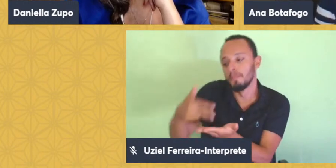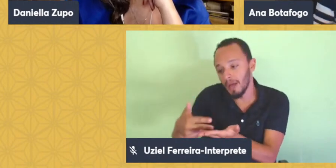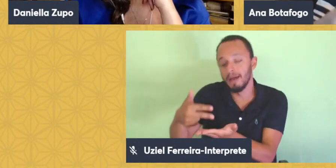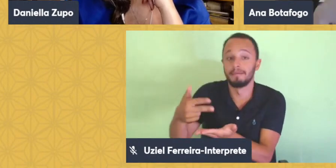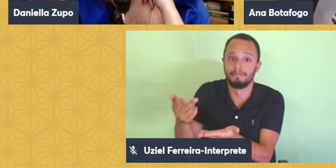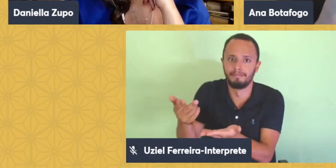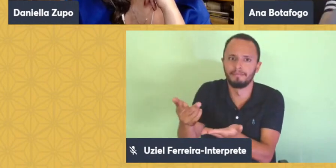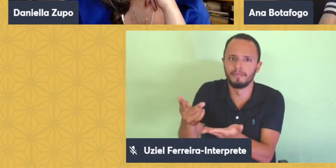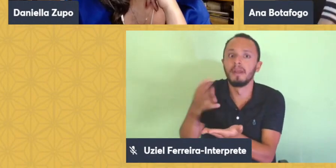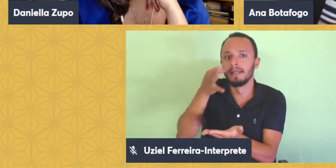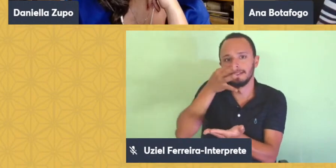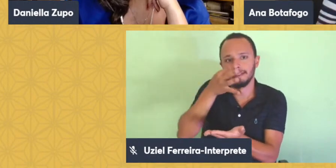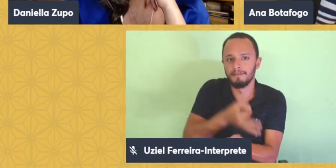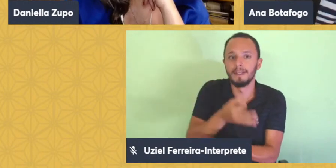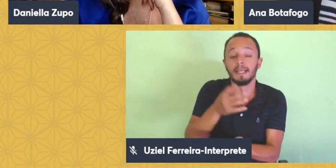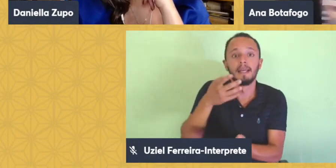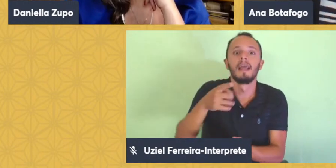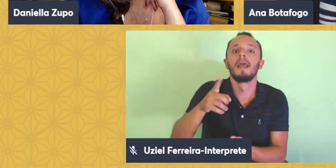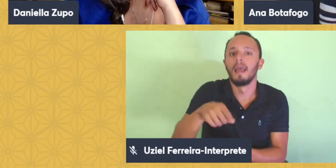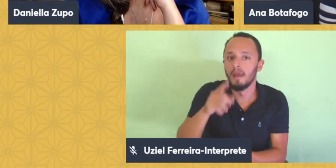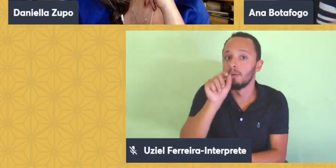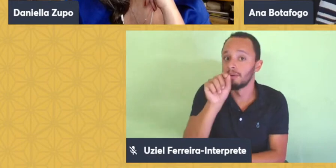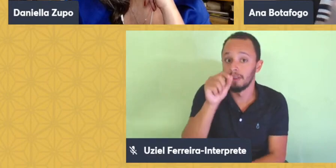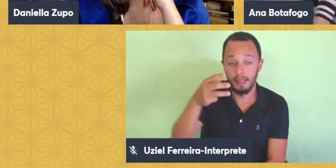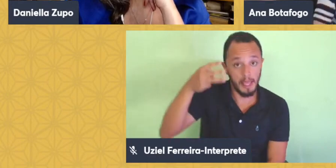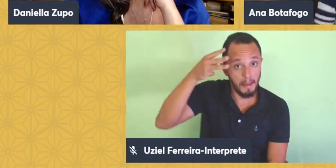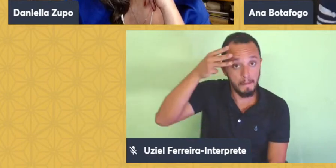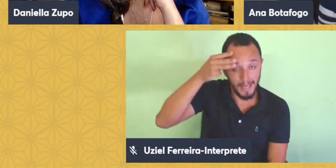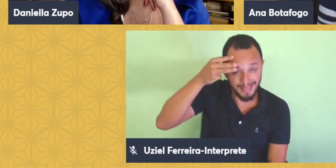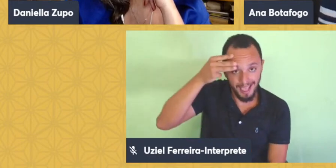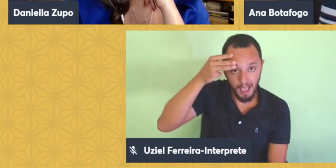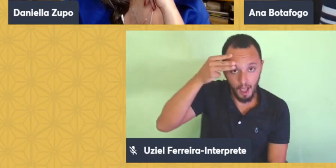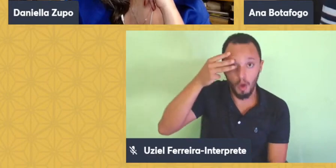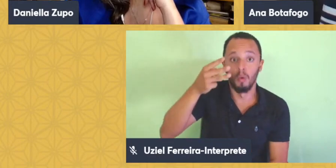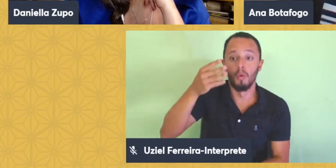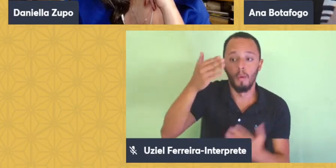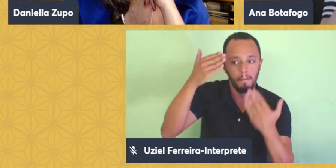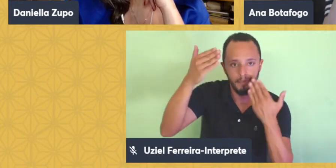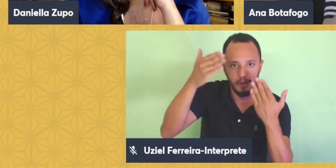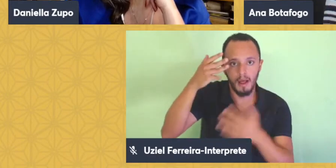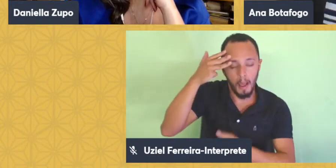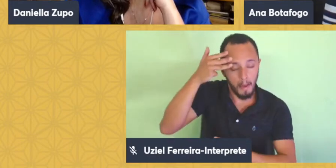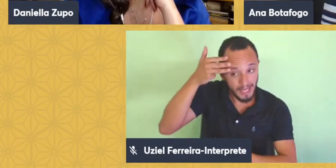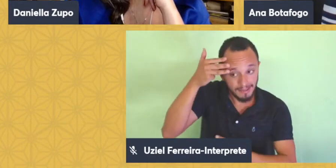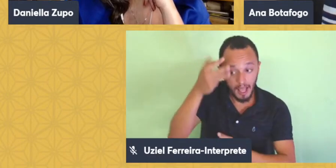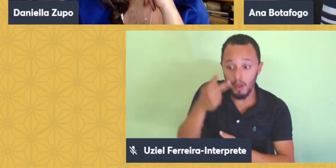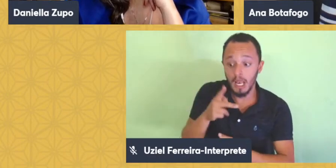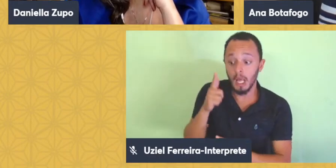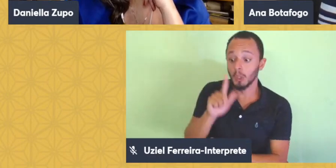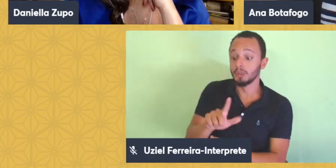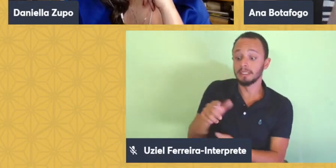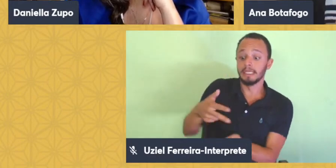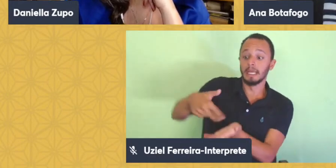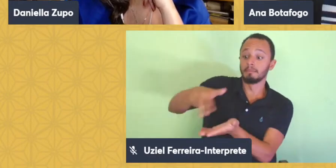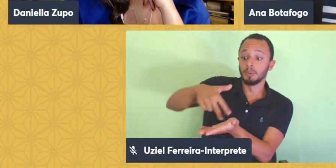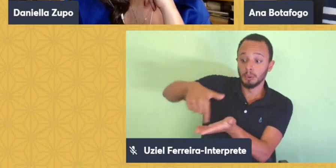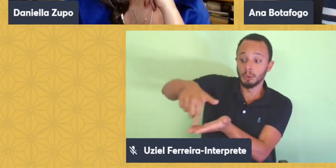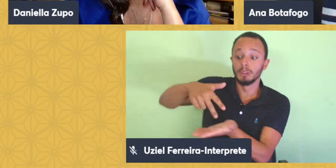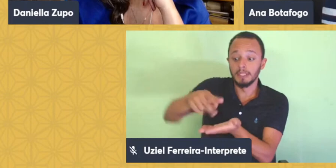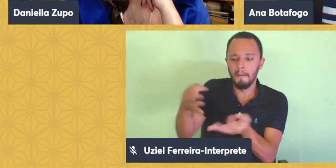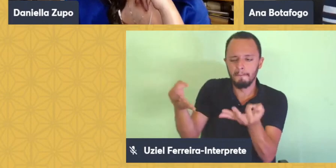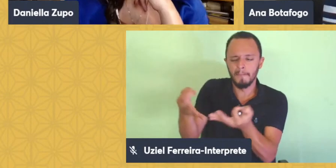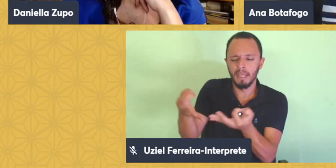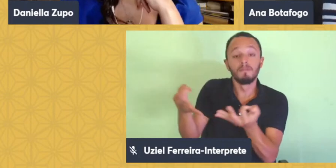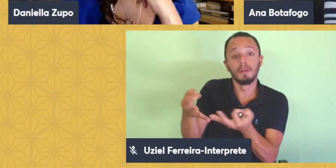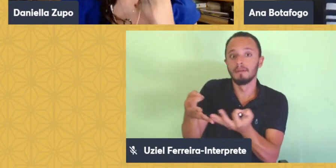posição de destaque é um primeiro papel e poder liderar um grupo enorme é que agora me ocorreu isso então